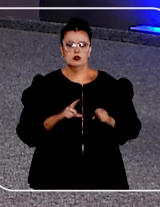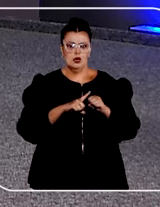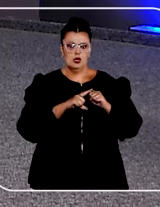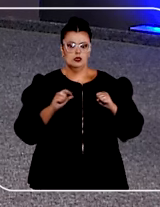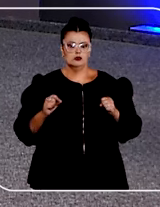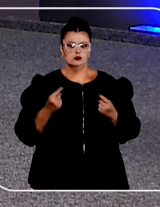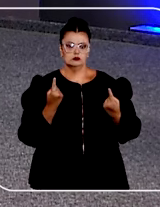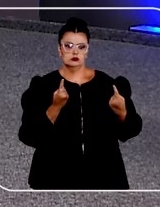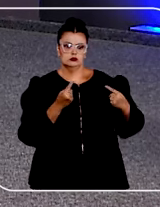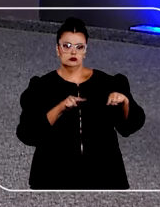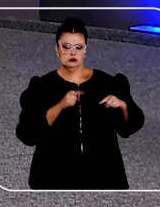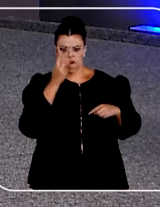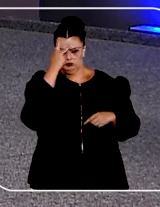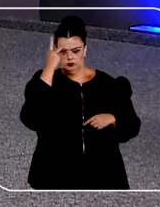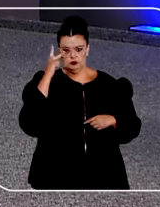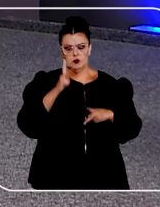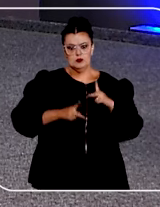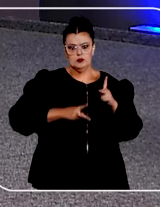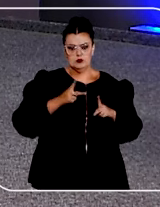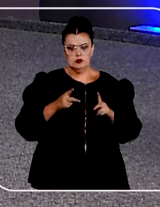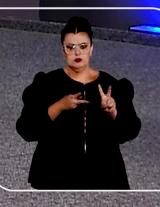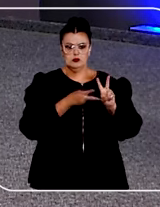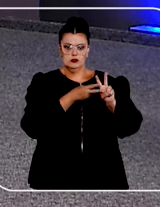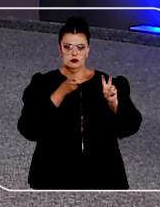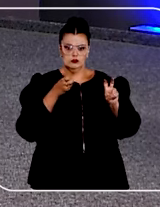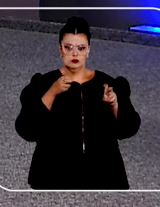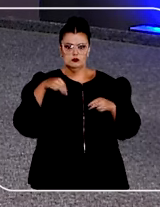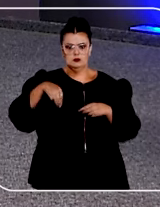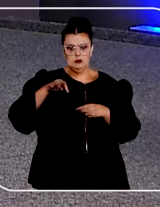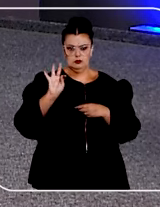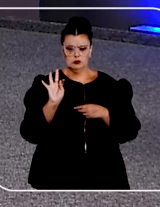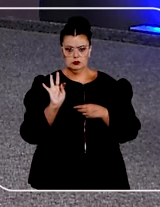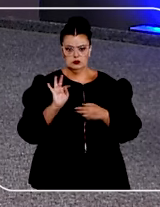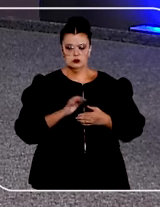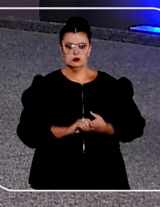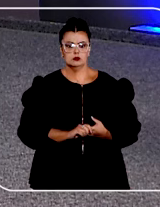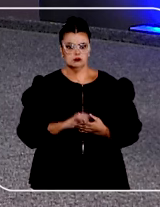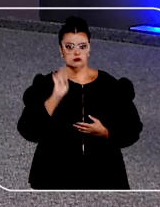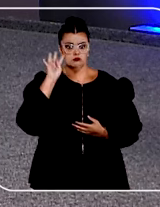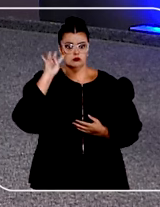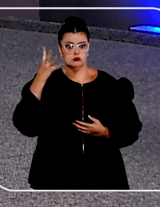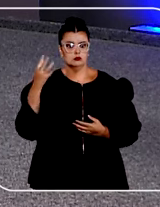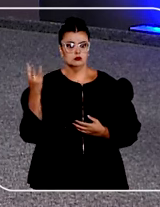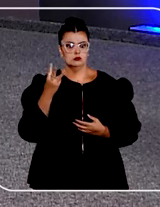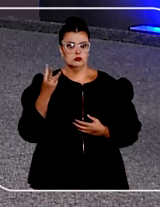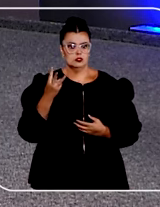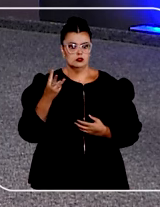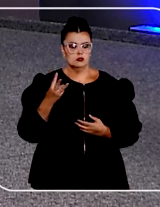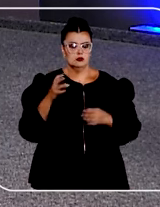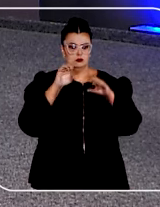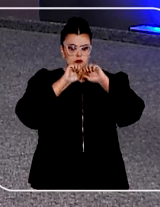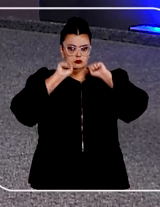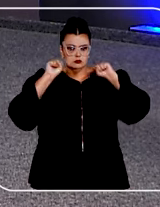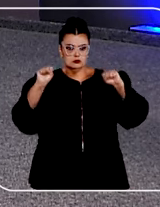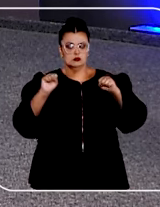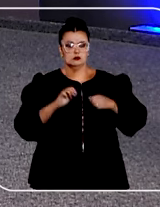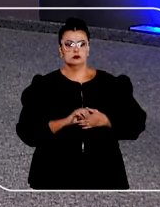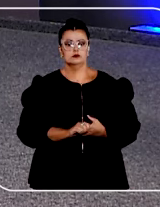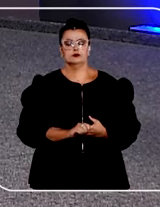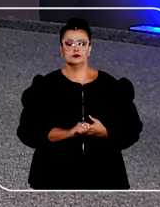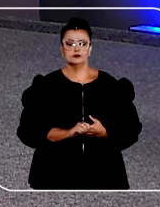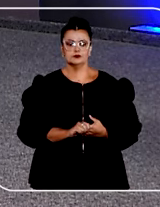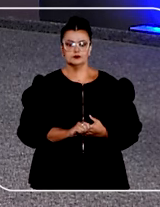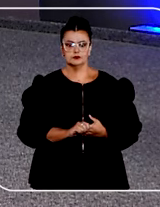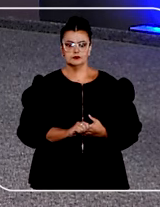artigo ofensivo As populações indígenas de Mato Grosso do Sul confira a decisão da terceira turma na reportagem de